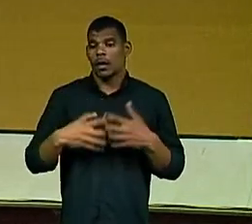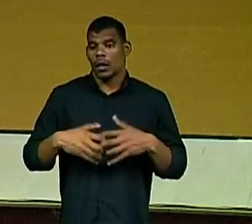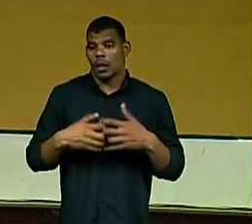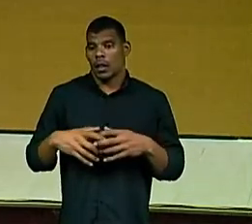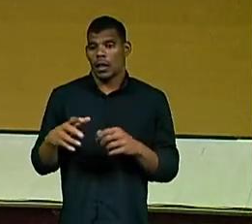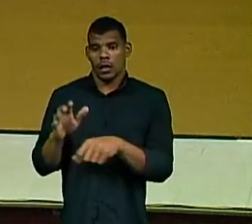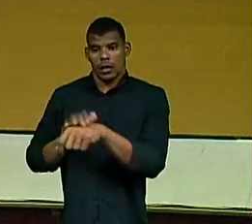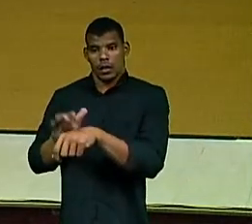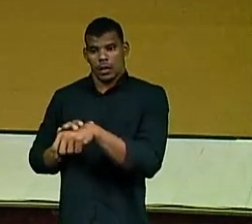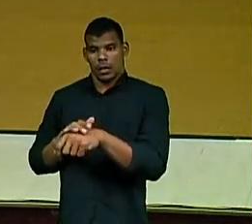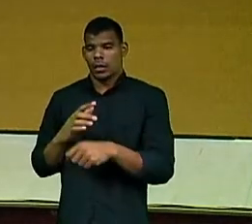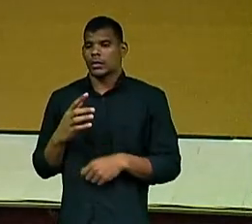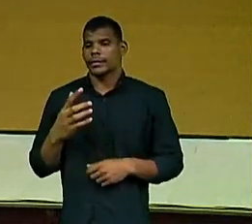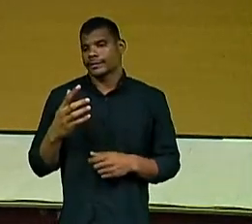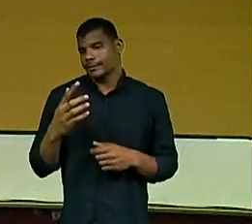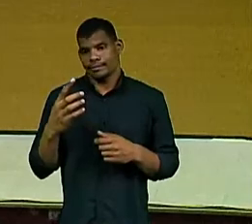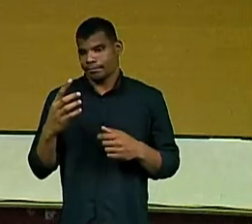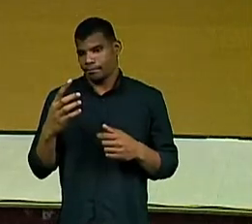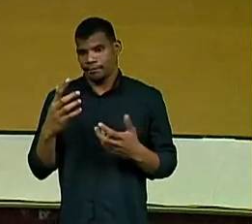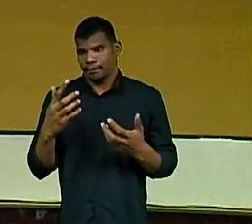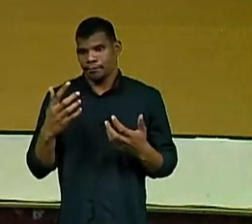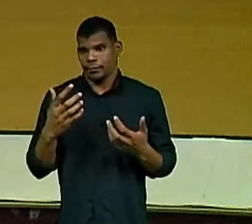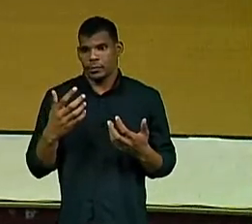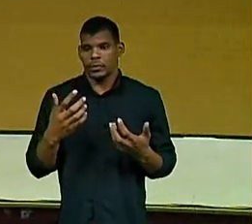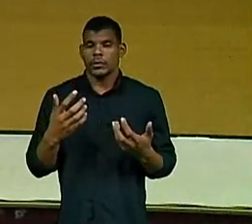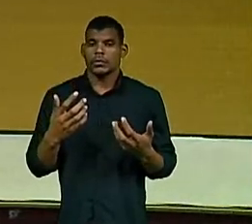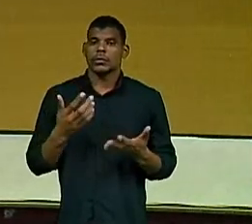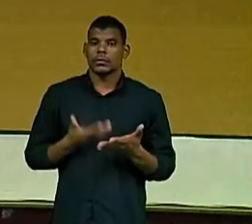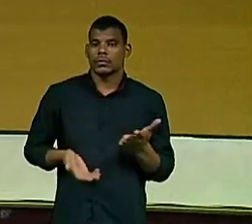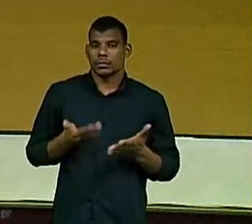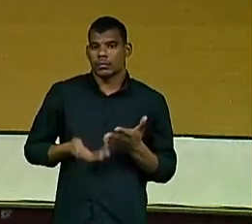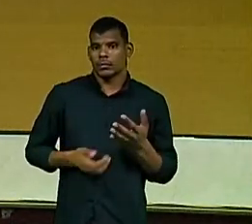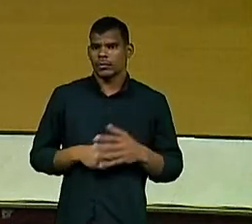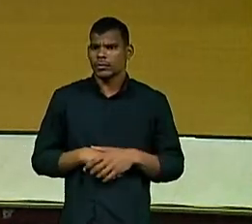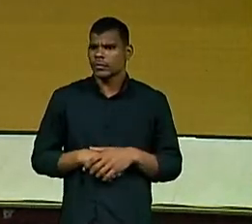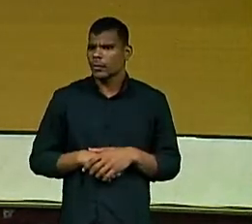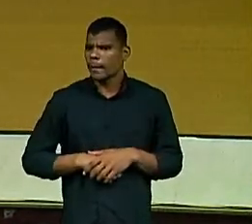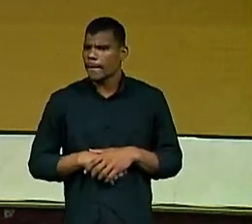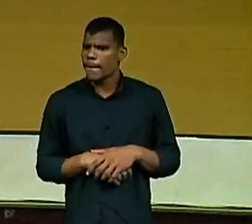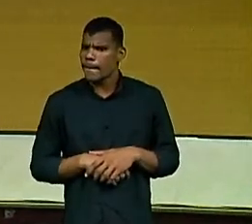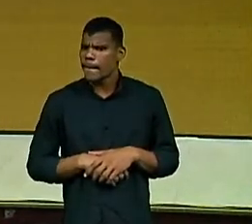então cuidado tá certo a gente também foi isso